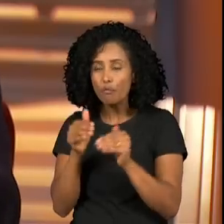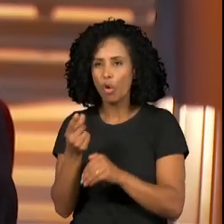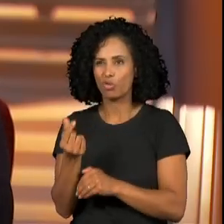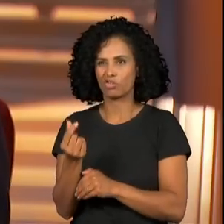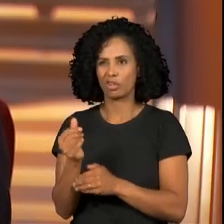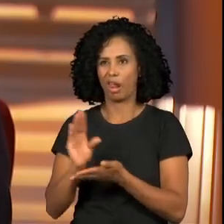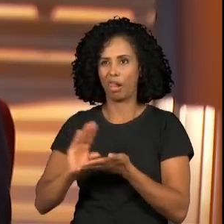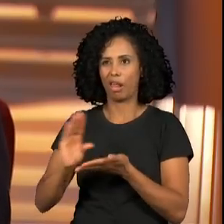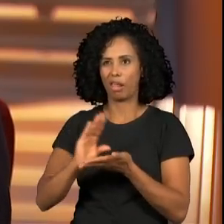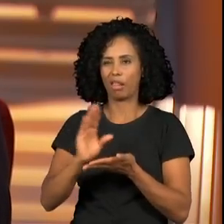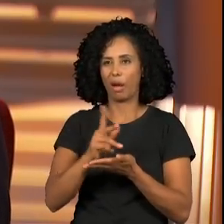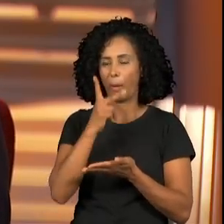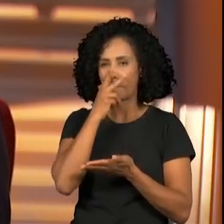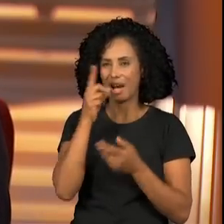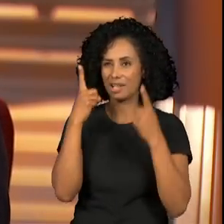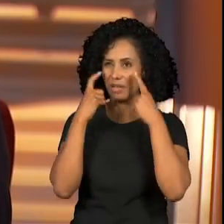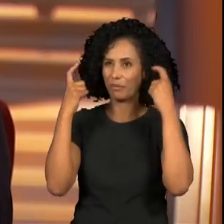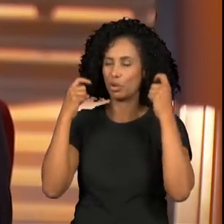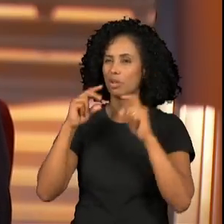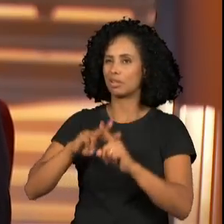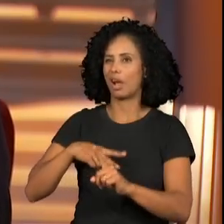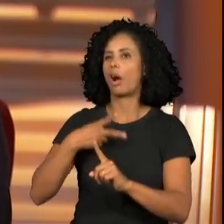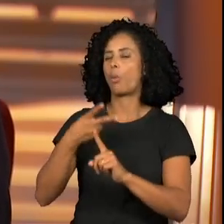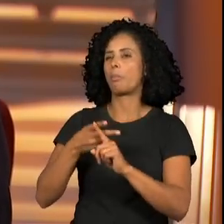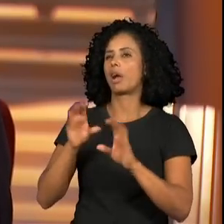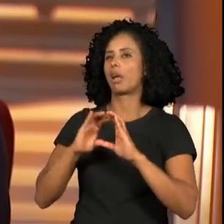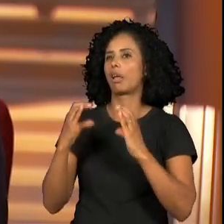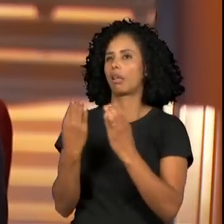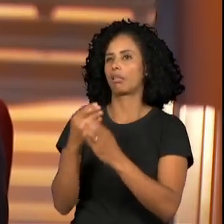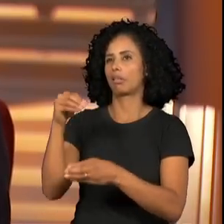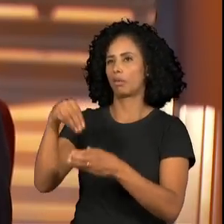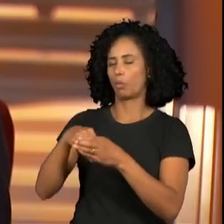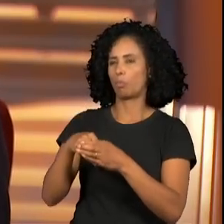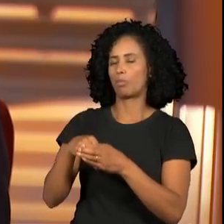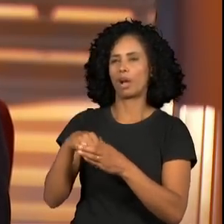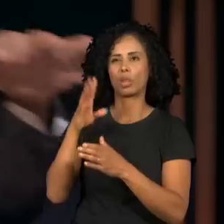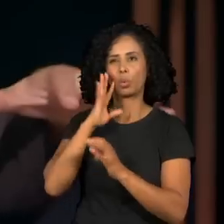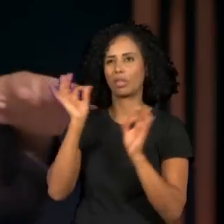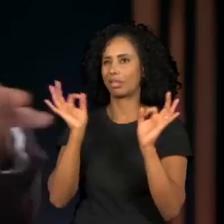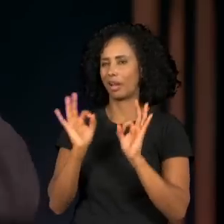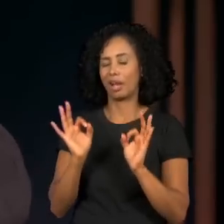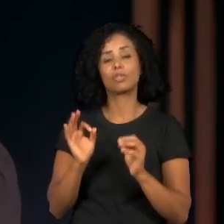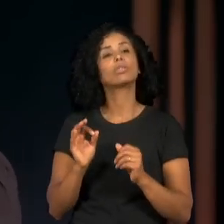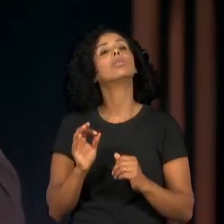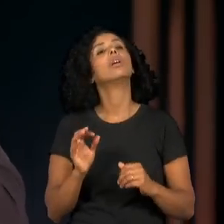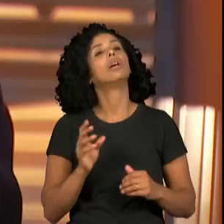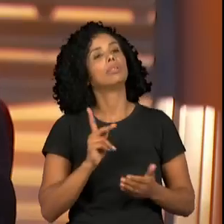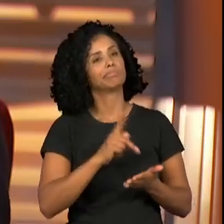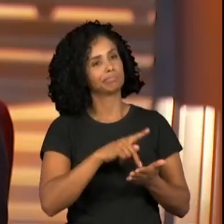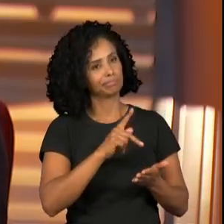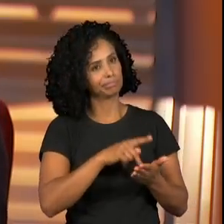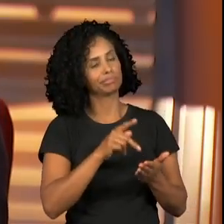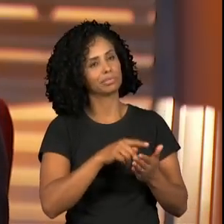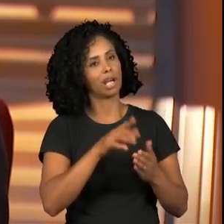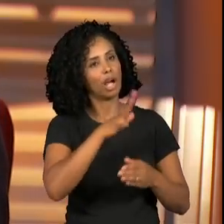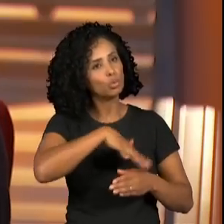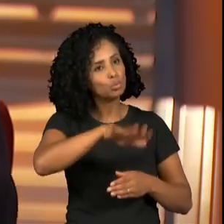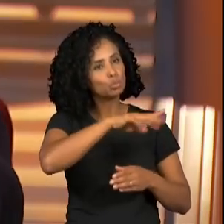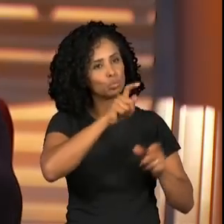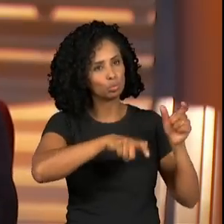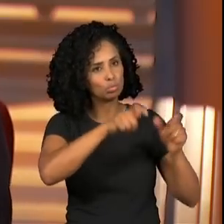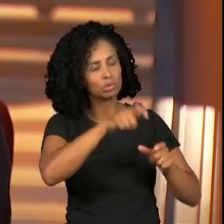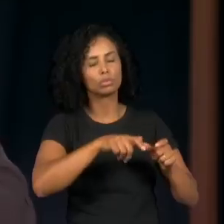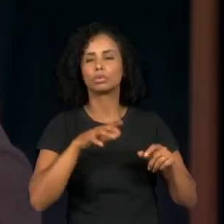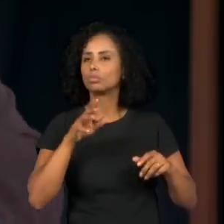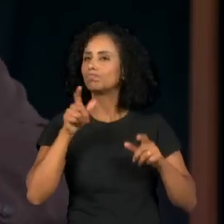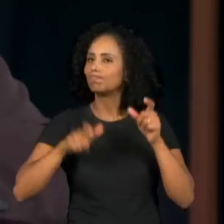mais violenta. É. Passa a ser mais violenta com a própria comunidade, menos compreensiva. Até com os próprios colaboradores. Seus, né? Com todo